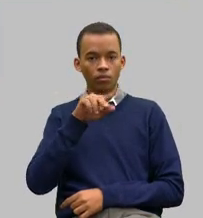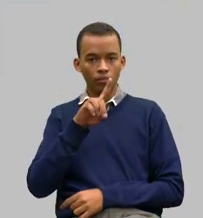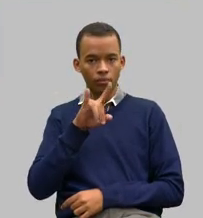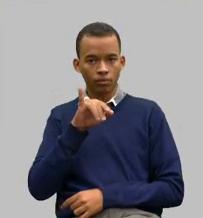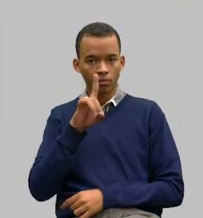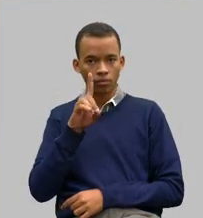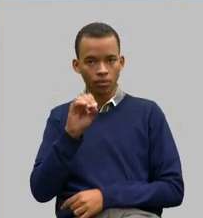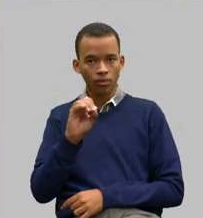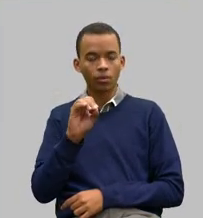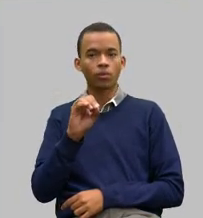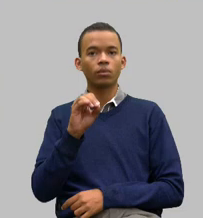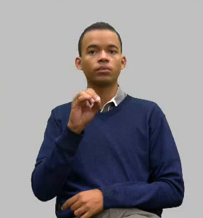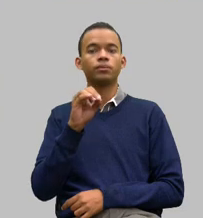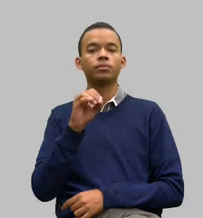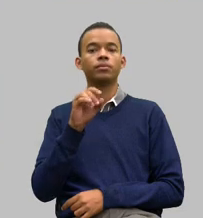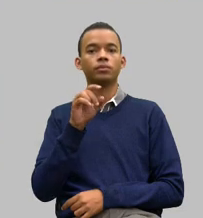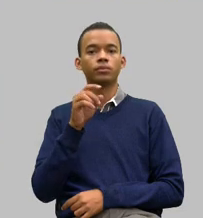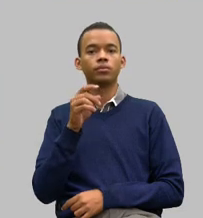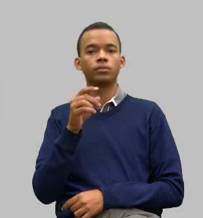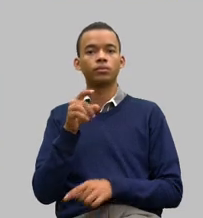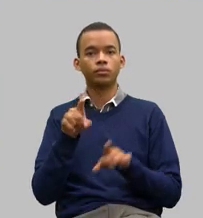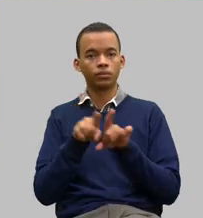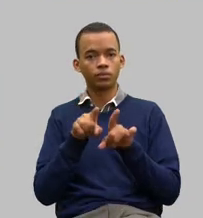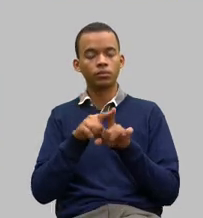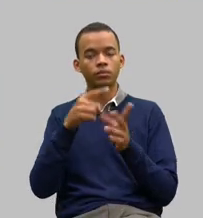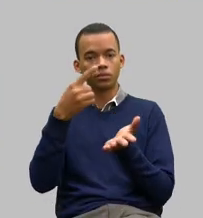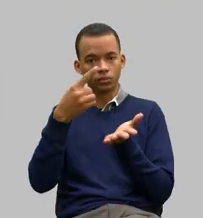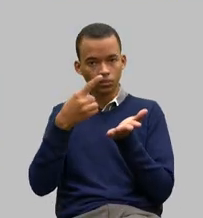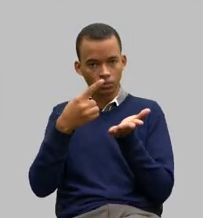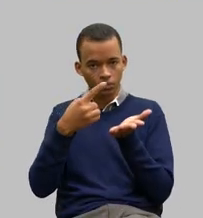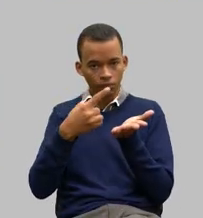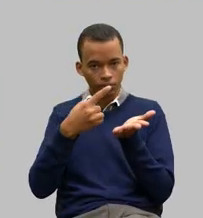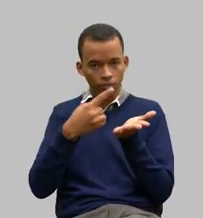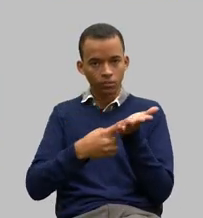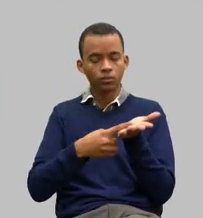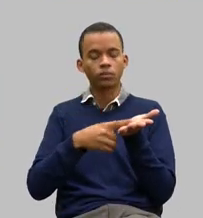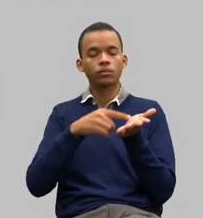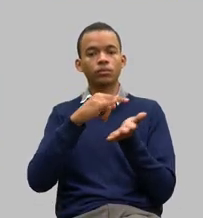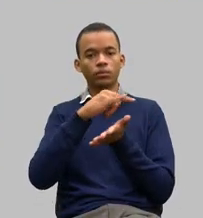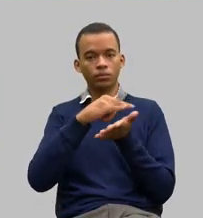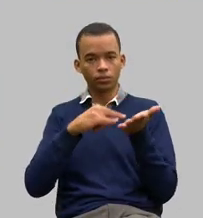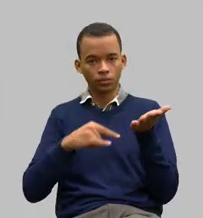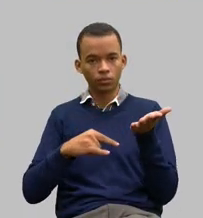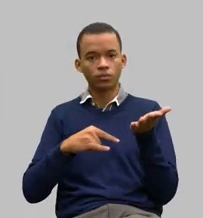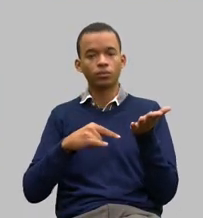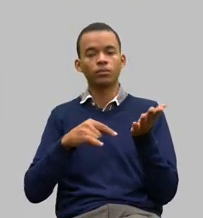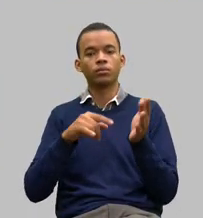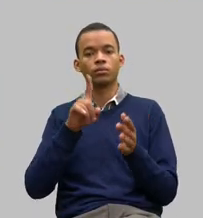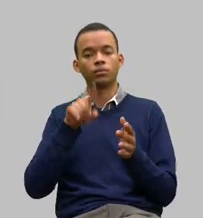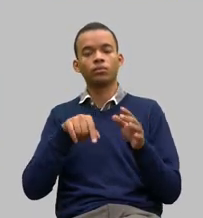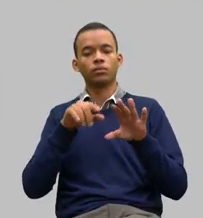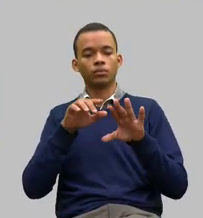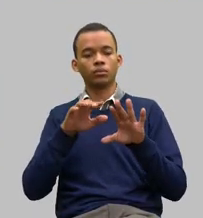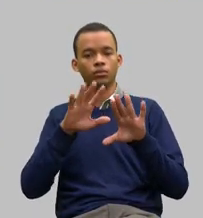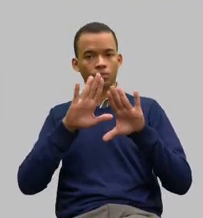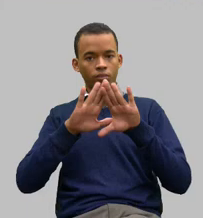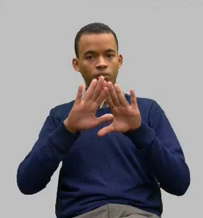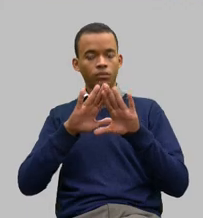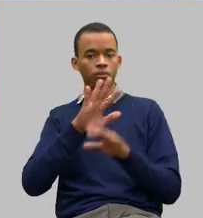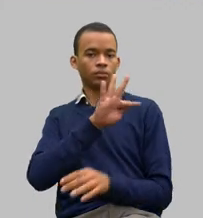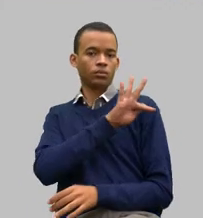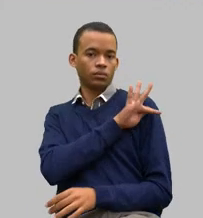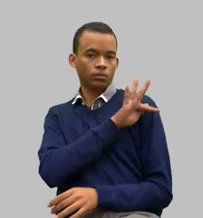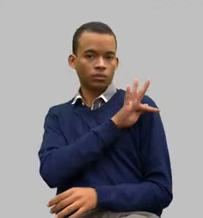Cândido para firmar o compromisso isso com o papel fiscalizador do Parlamento Mineiro iniciamos o Assembleia